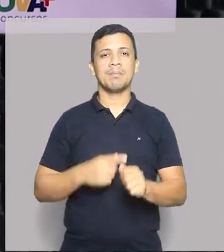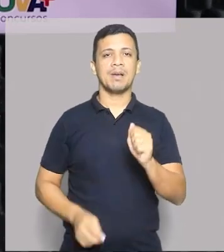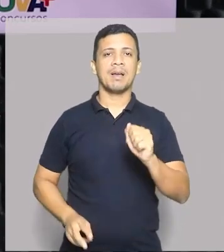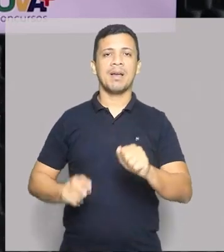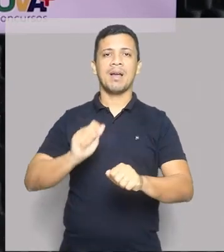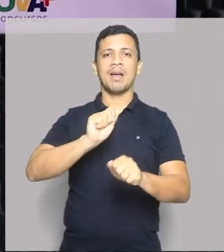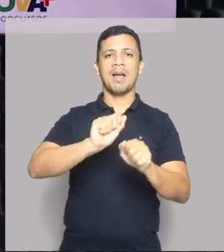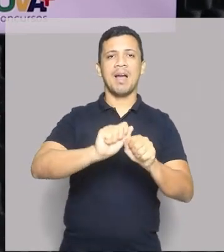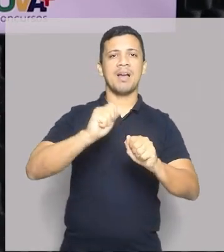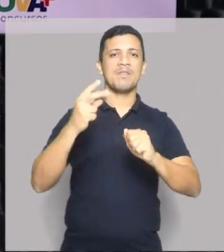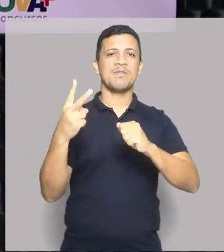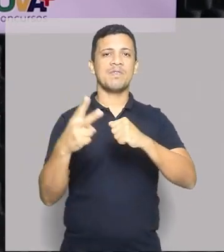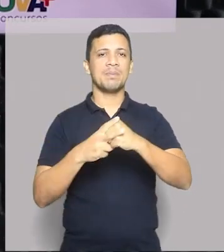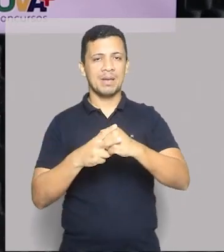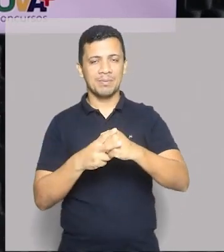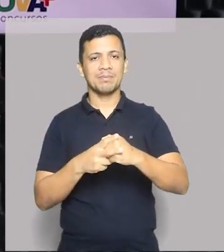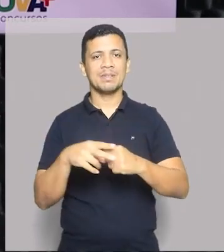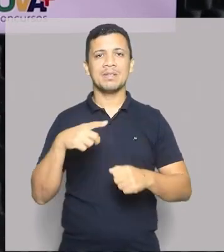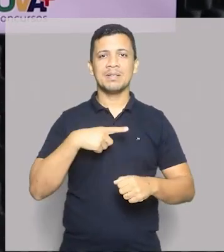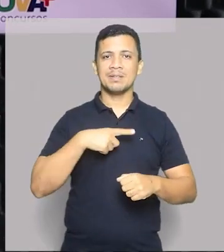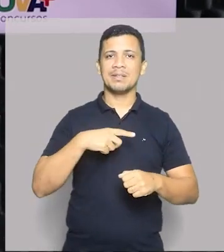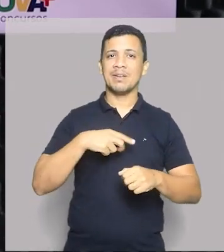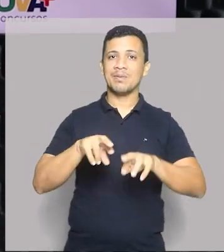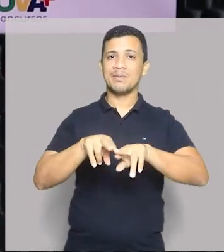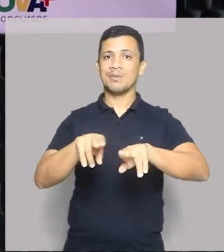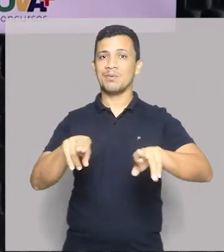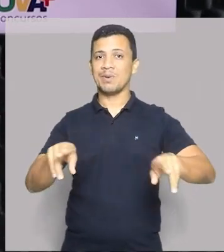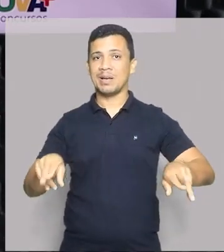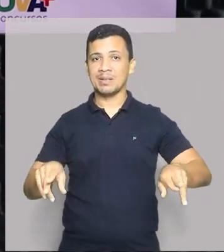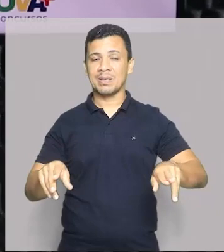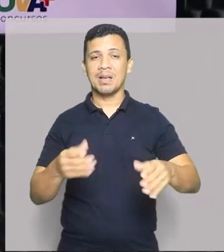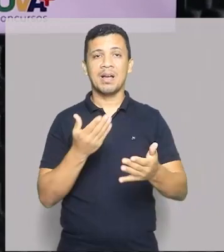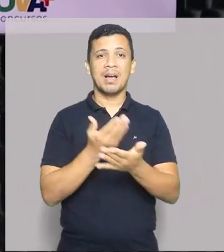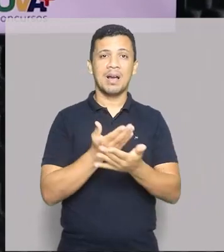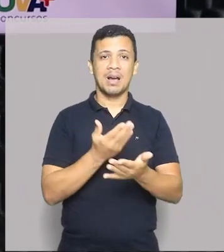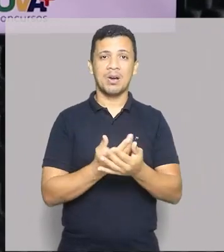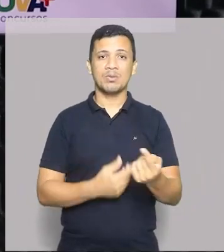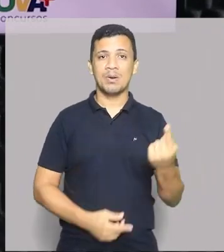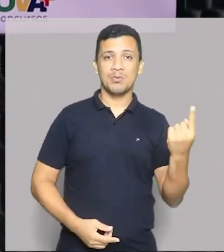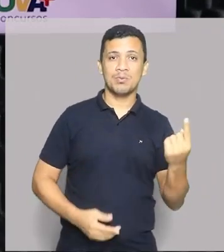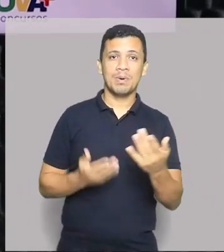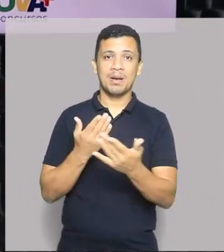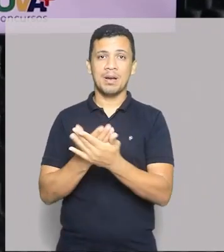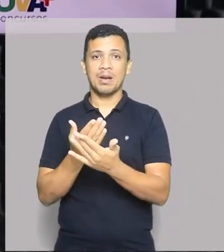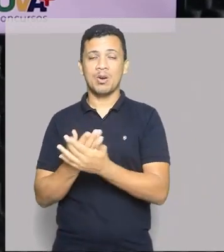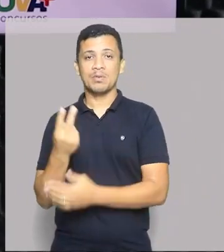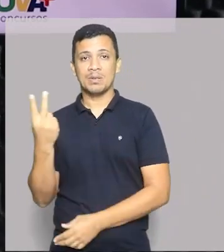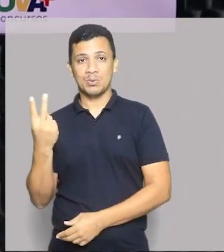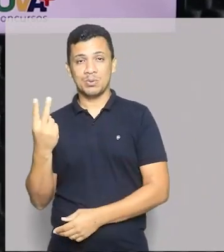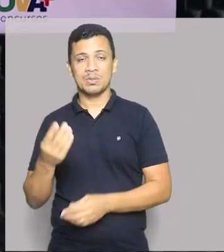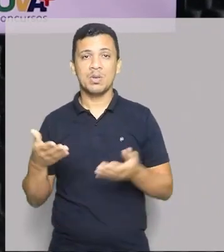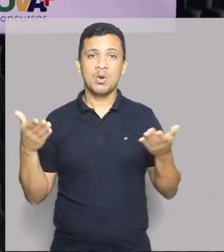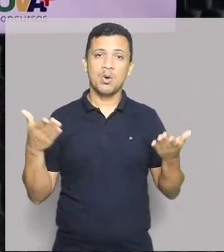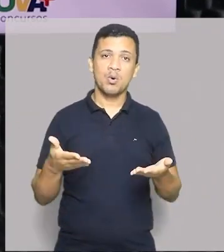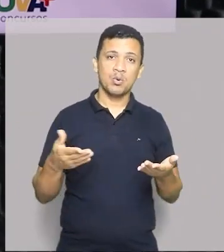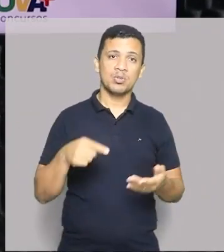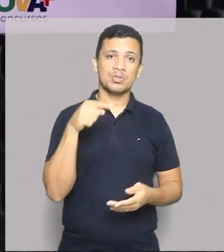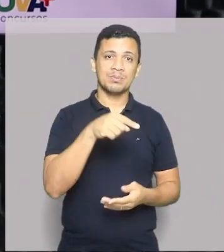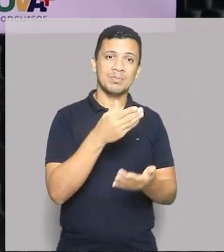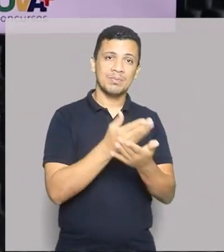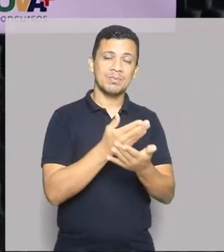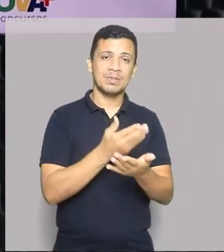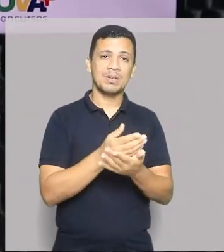orações adverbiais são as mais numerosas, a gente vai dividir a aula em duas, certo? Hoje nós vamos falar das orações